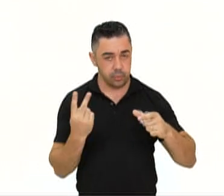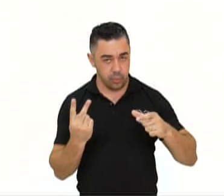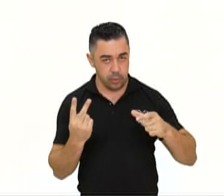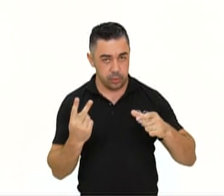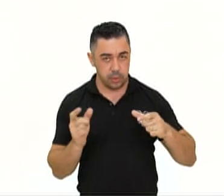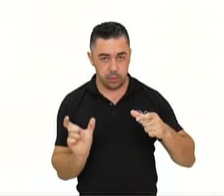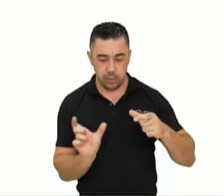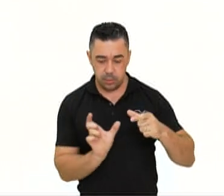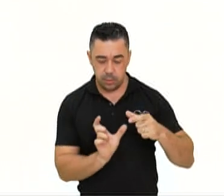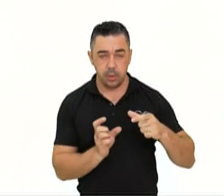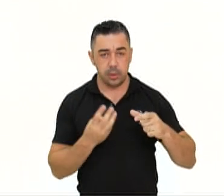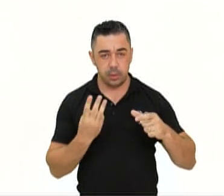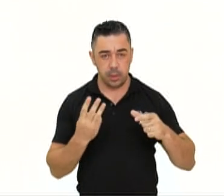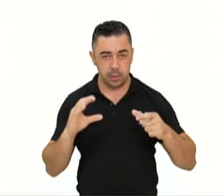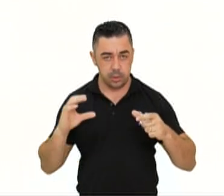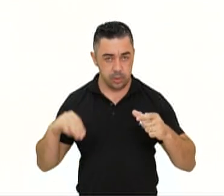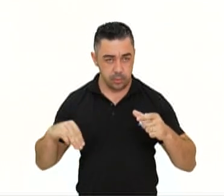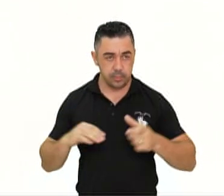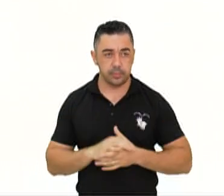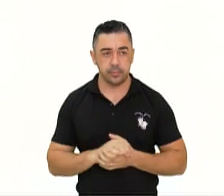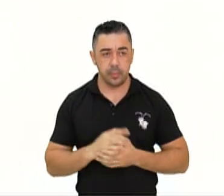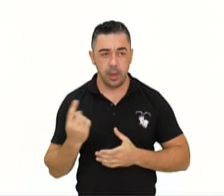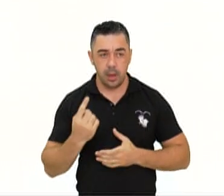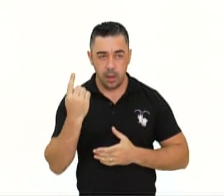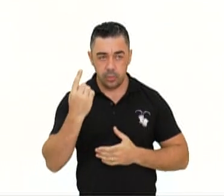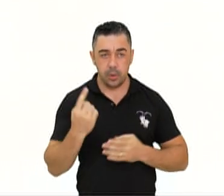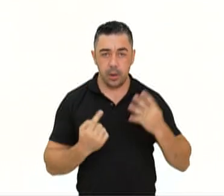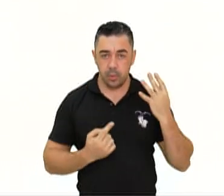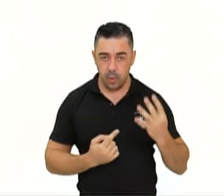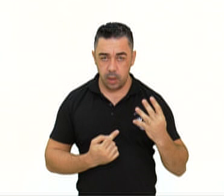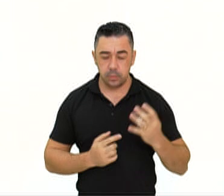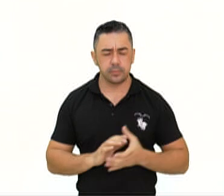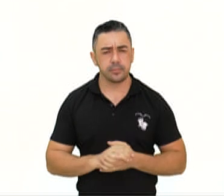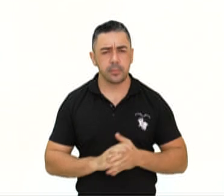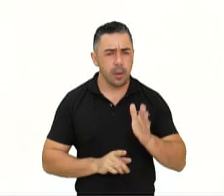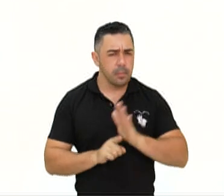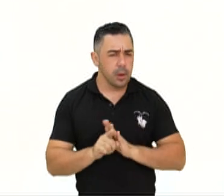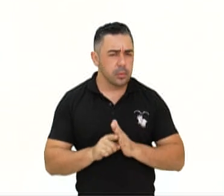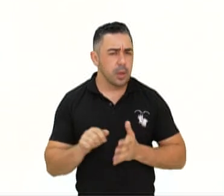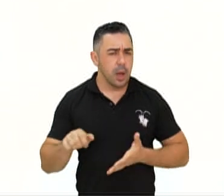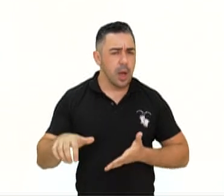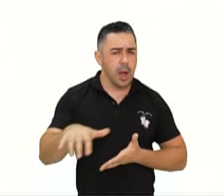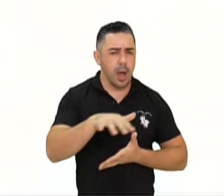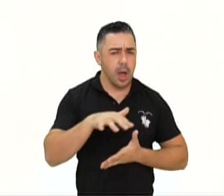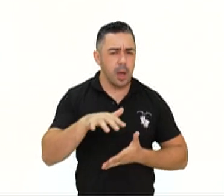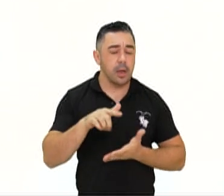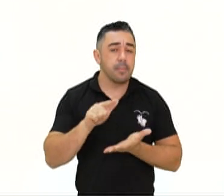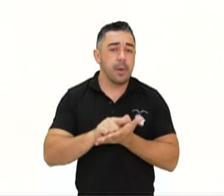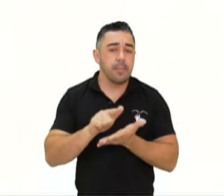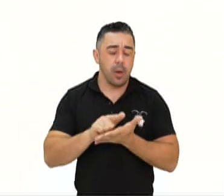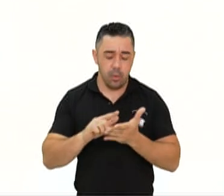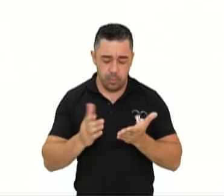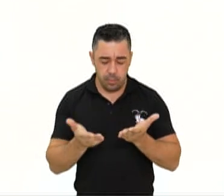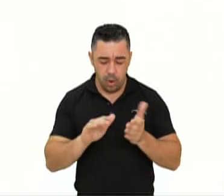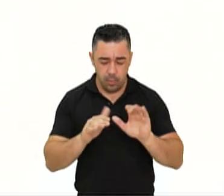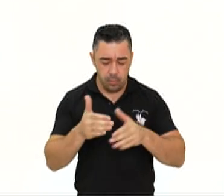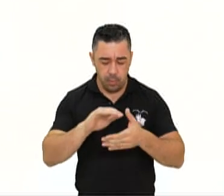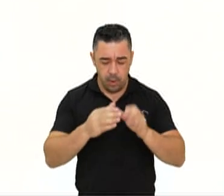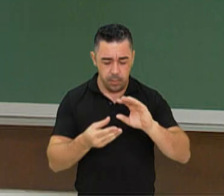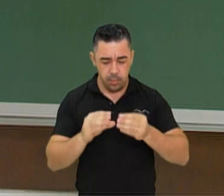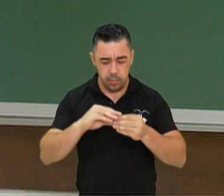raio maior, é 3 centímetros e a altura é 4, qual que é a área de papel necessária